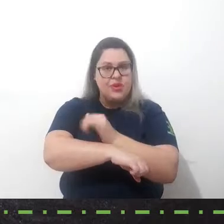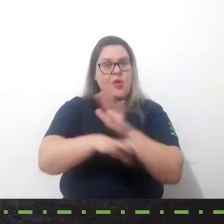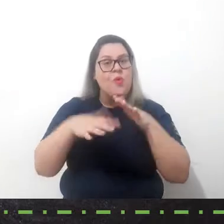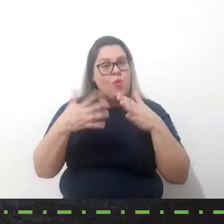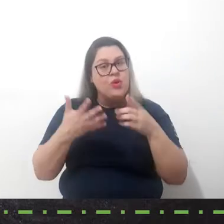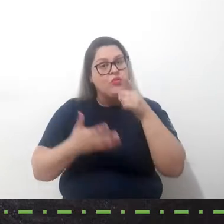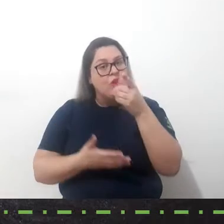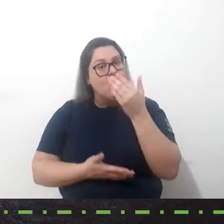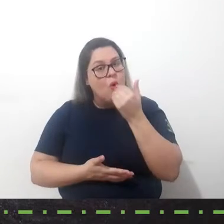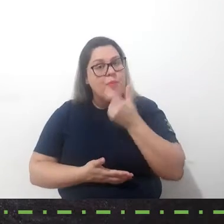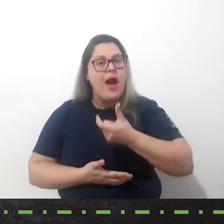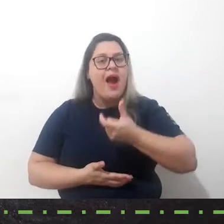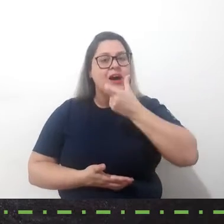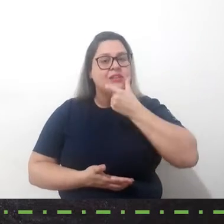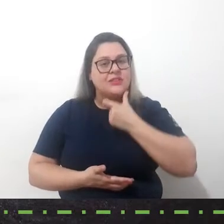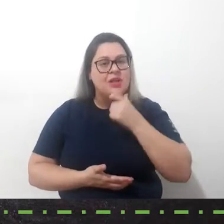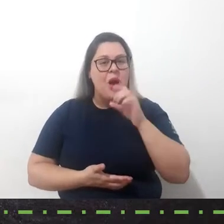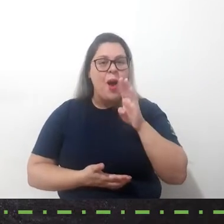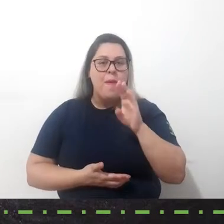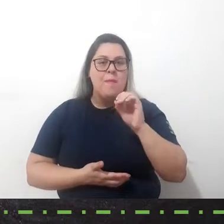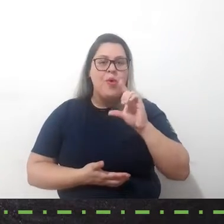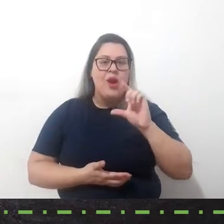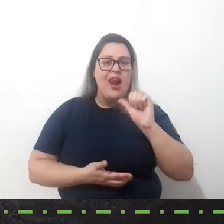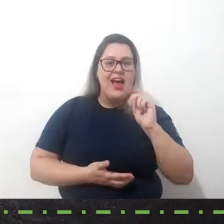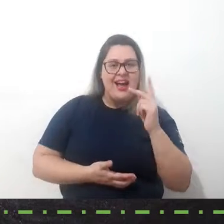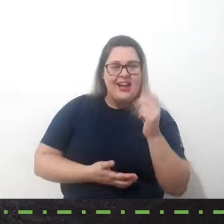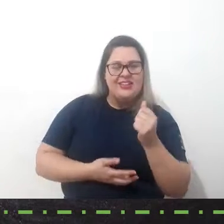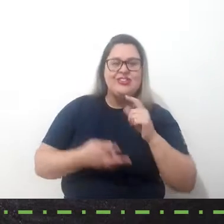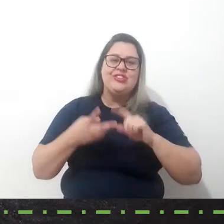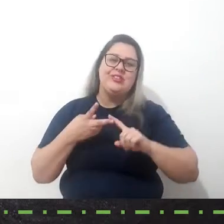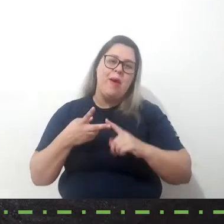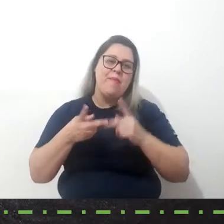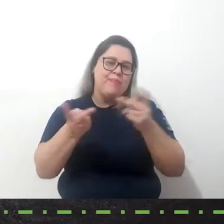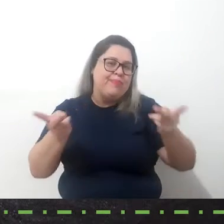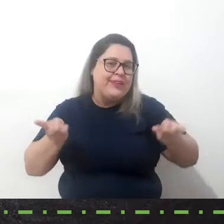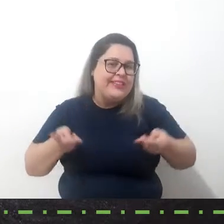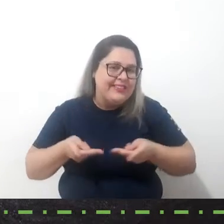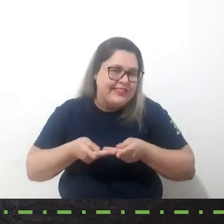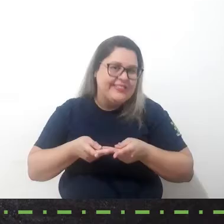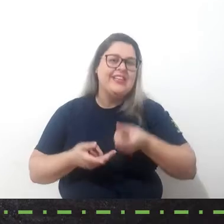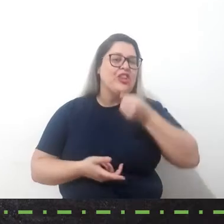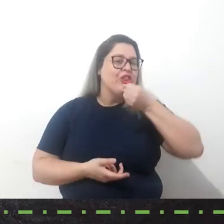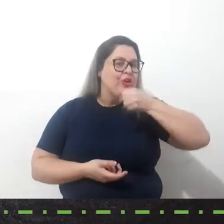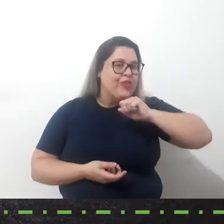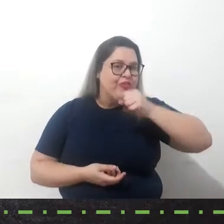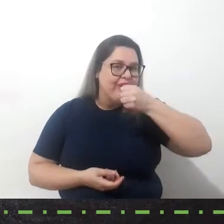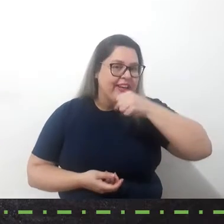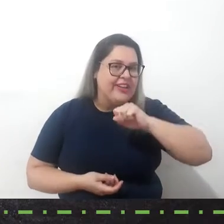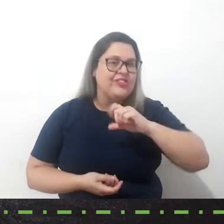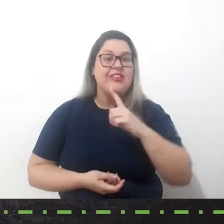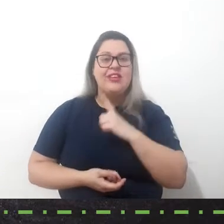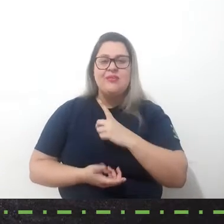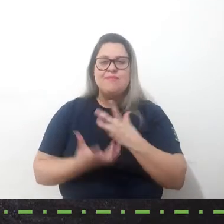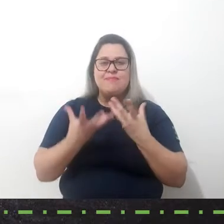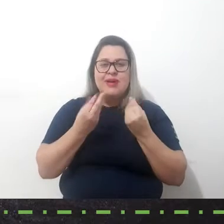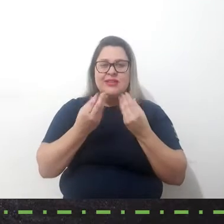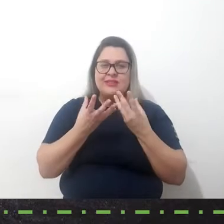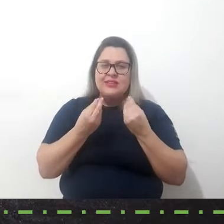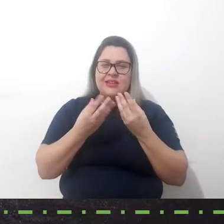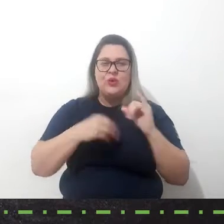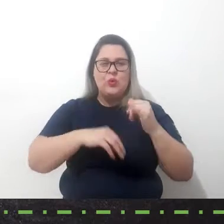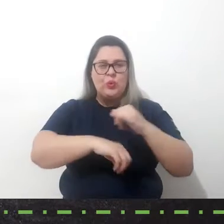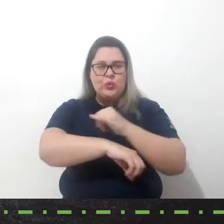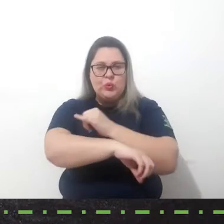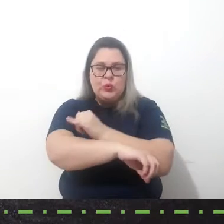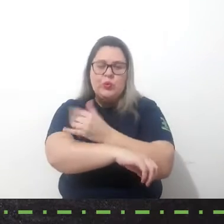come uma bolacha, uma pizza, um sorvete que tem bastante gordura, né? Um